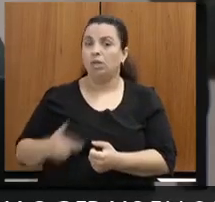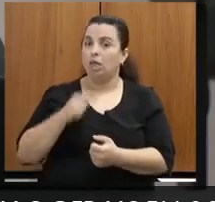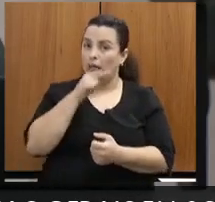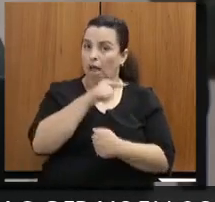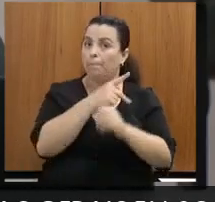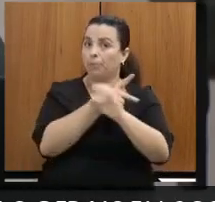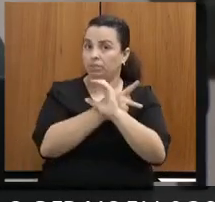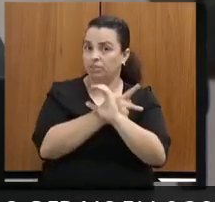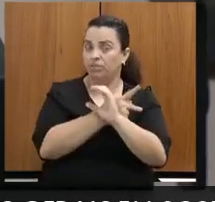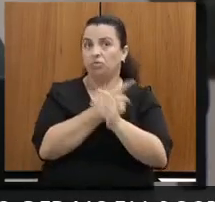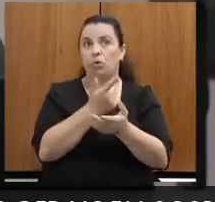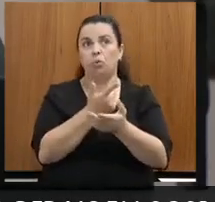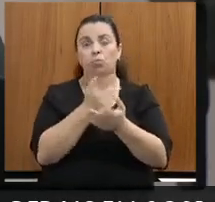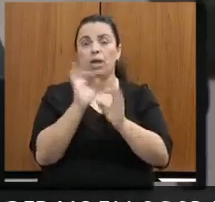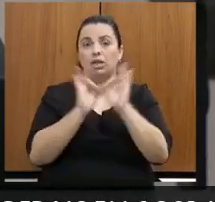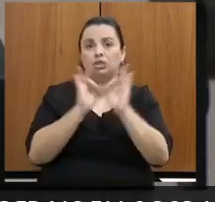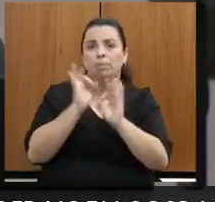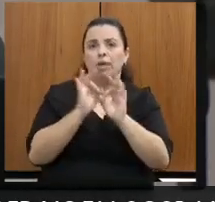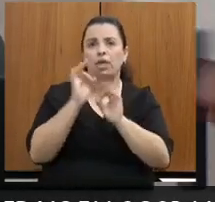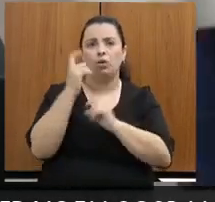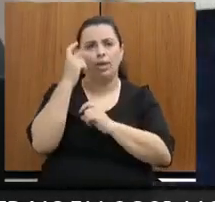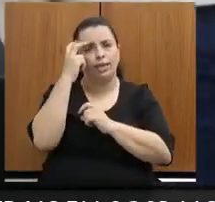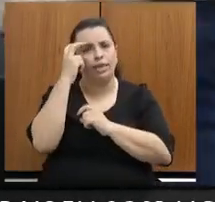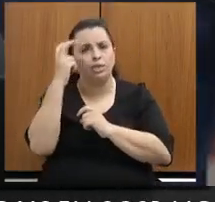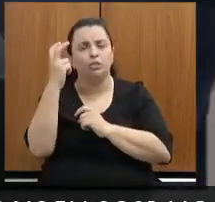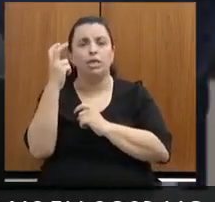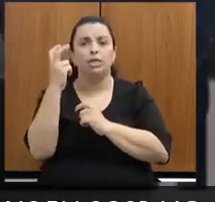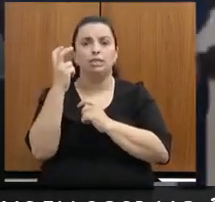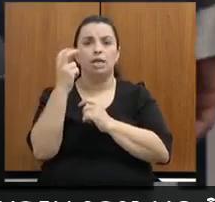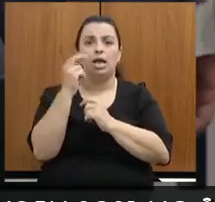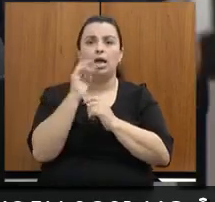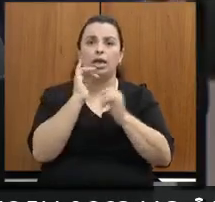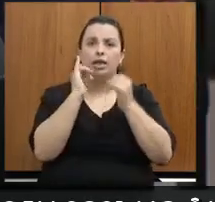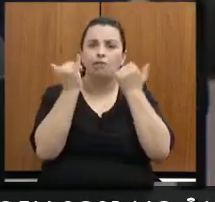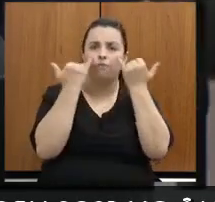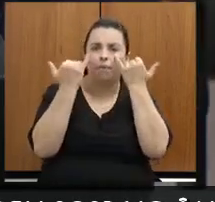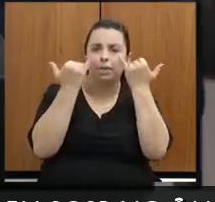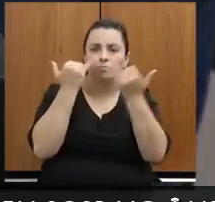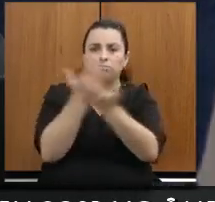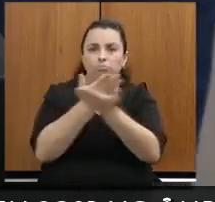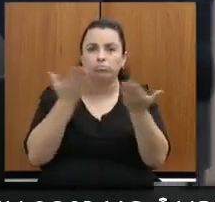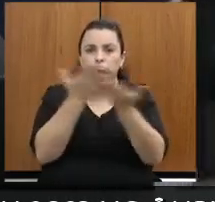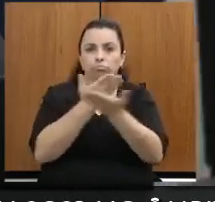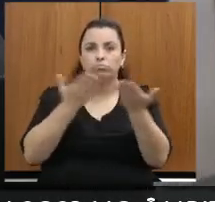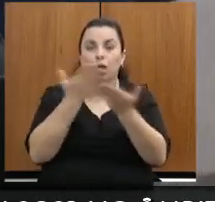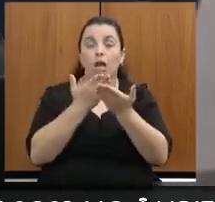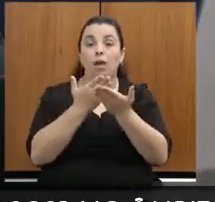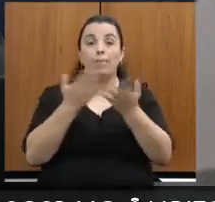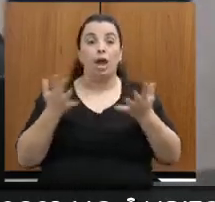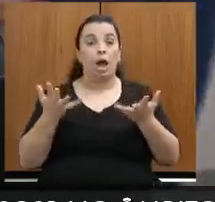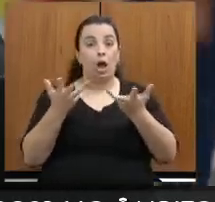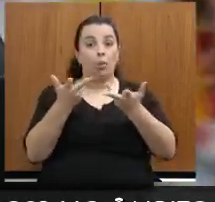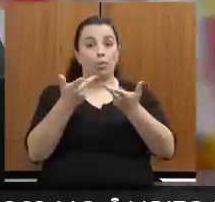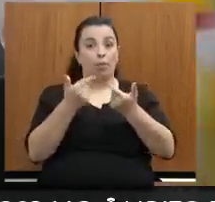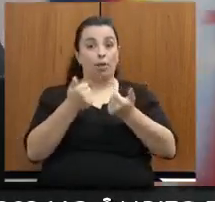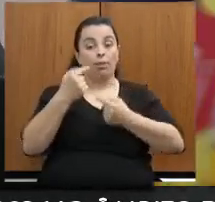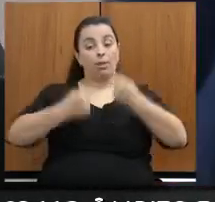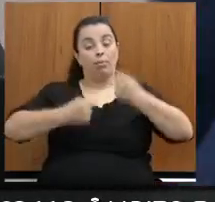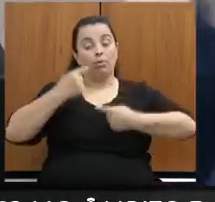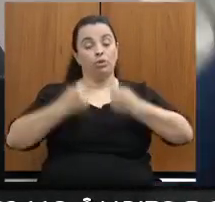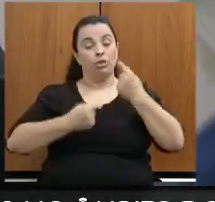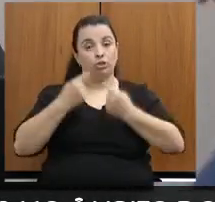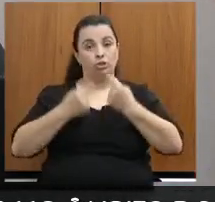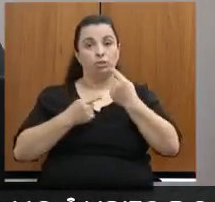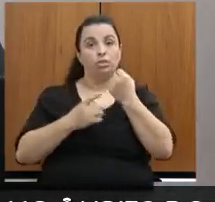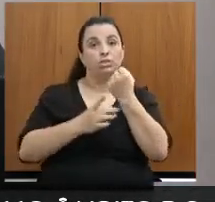inteligência troca de informações com vistas ao aprimoramento da política estadual de segurança pública